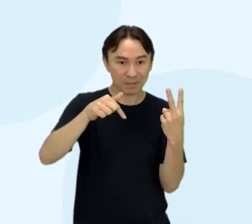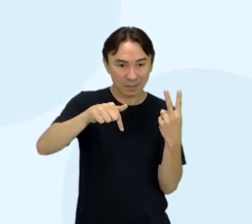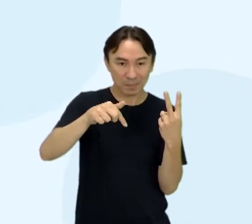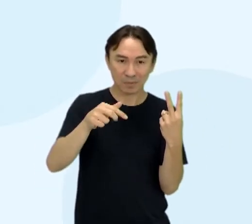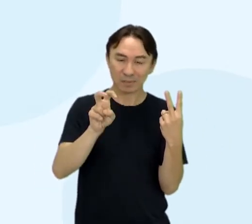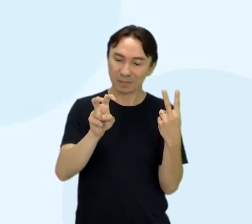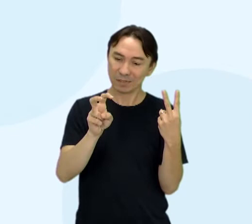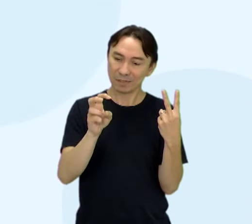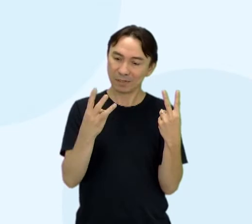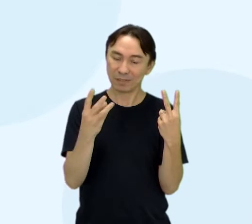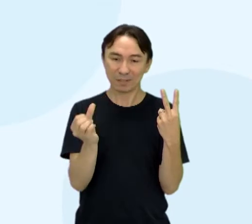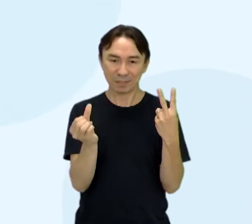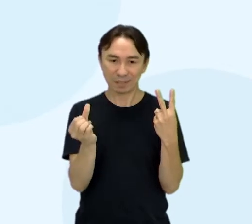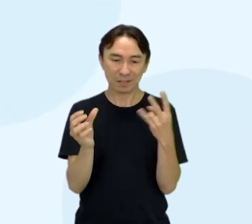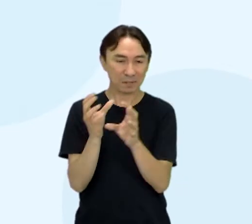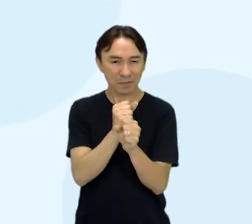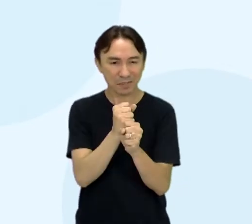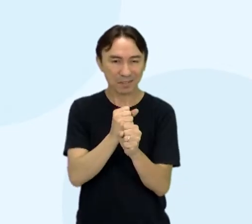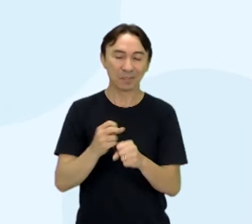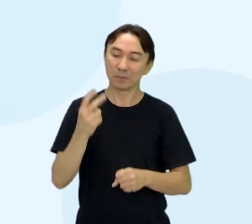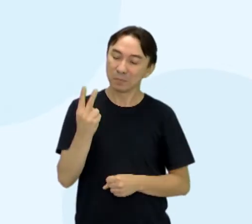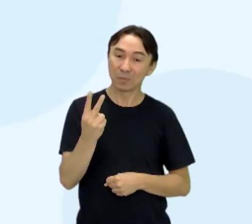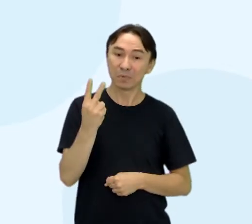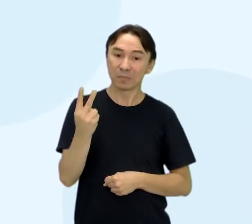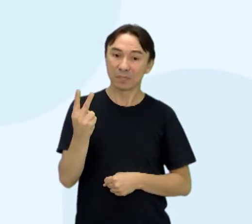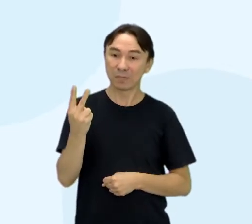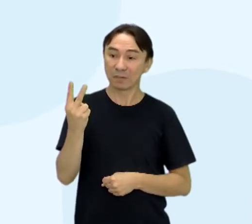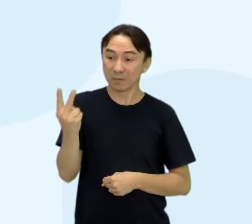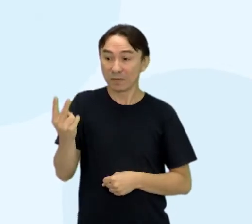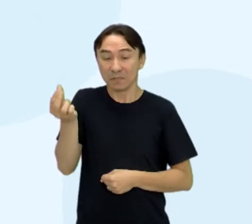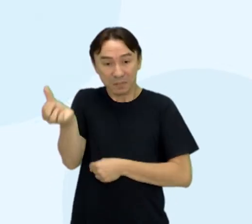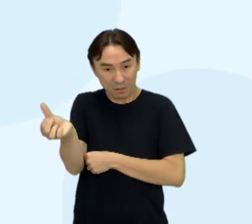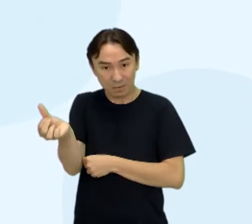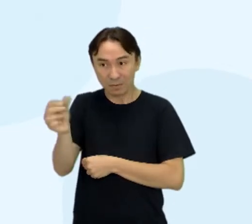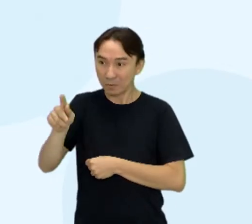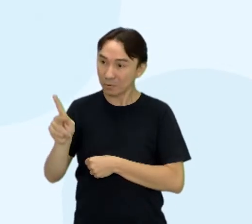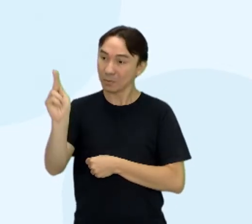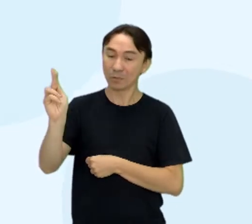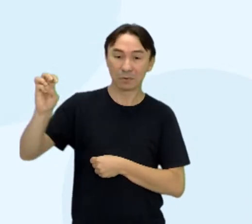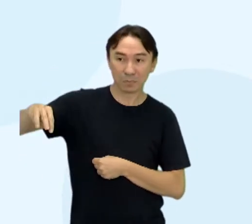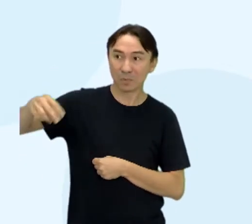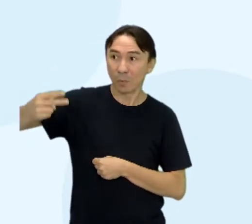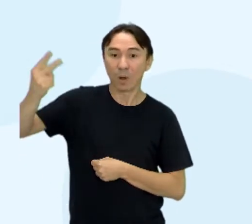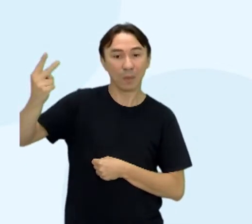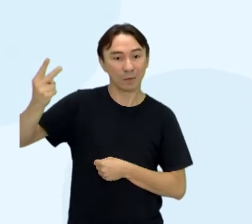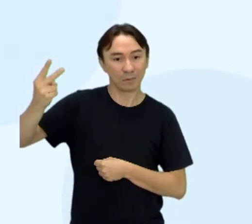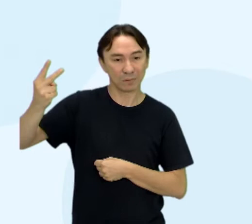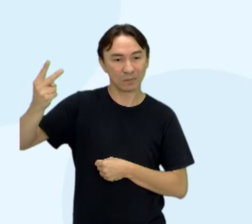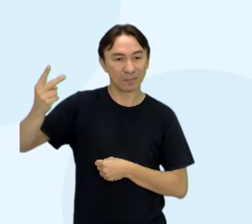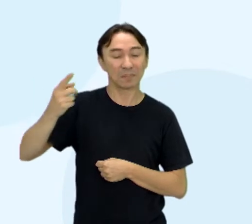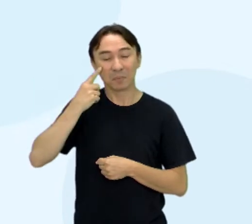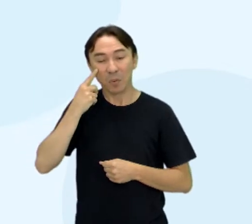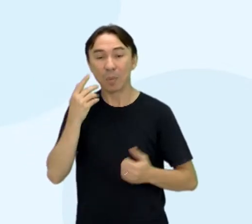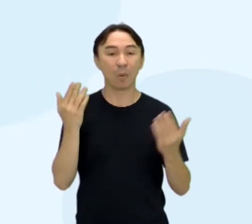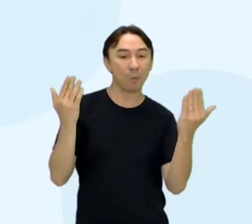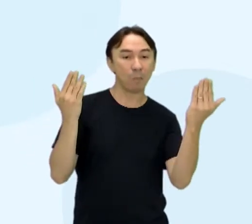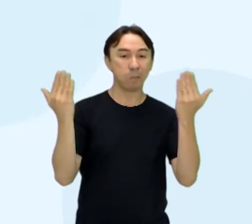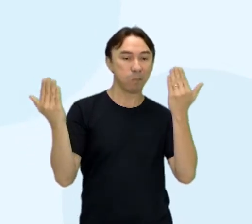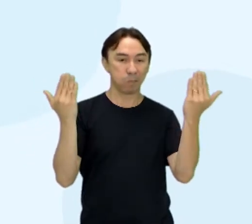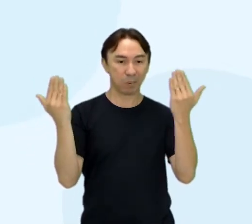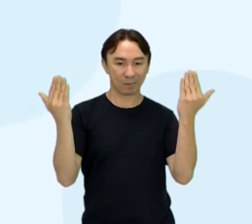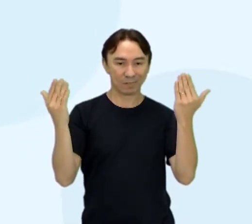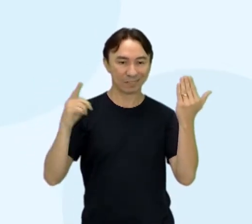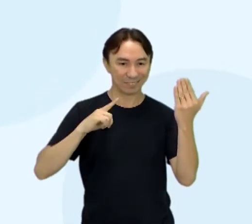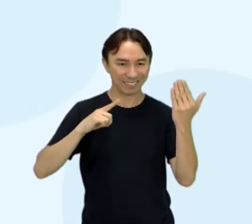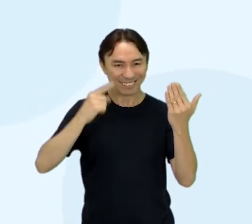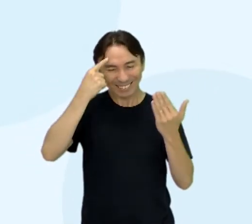2.226 quilômetros quadrados de devastação. E aí você vai comparar o quê? Com a